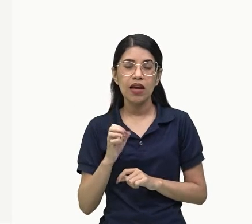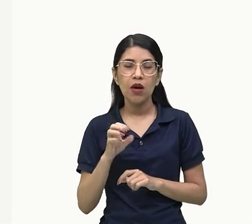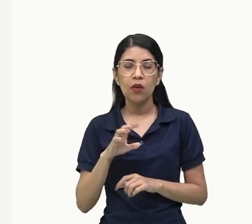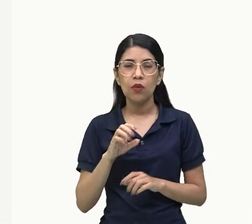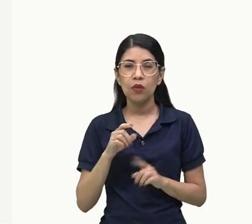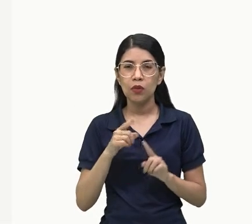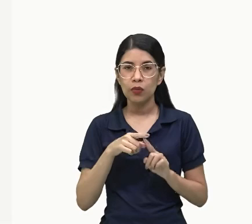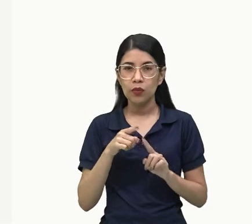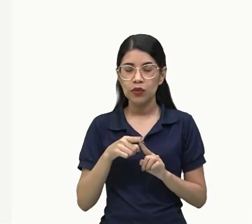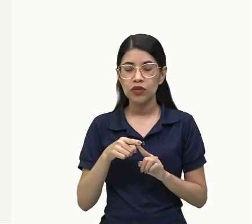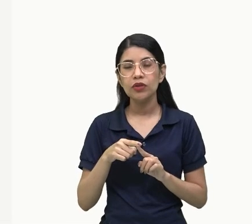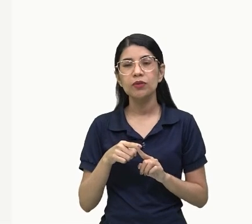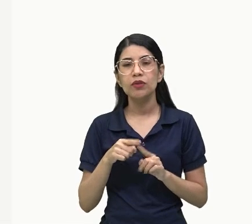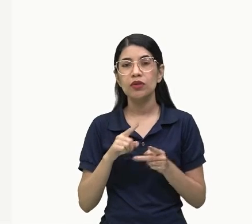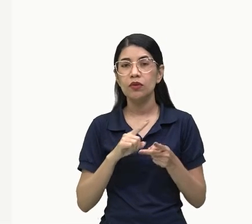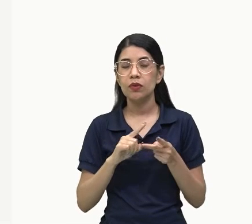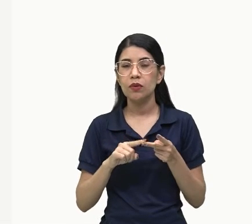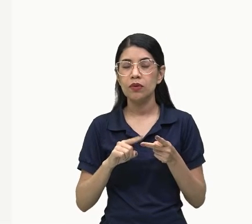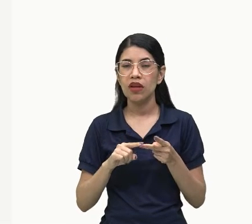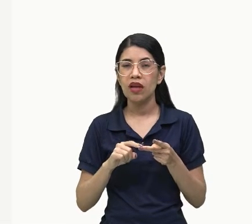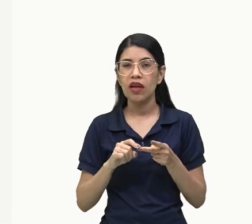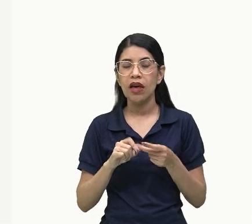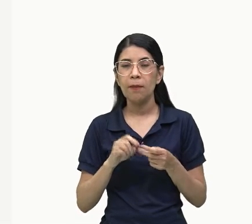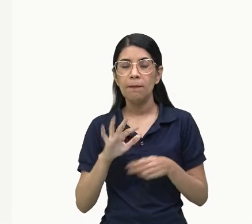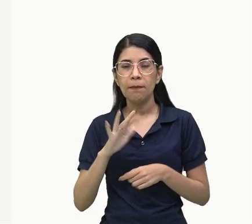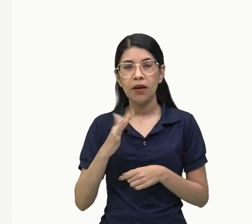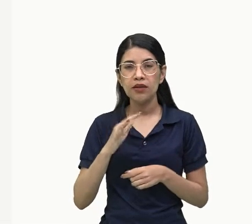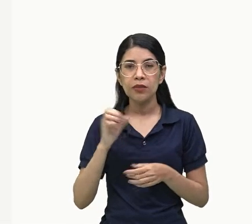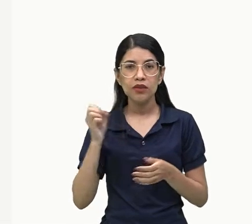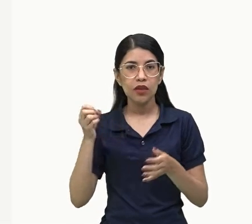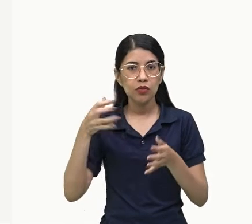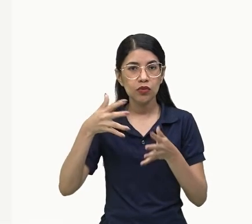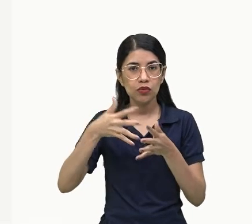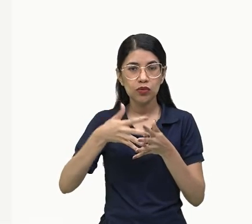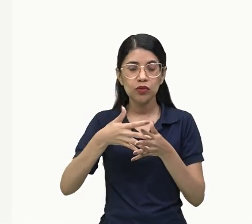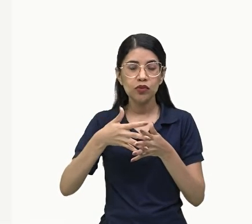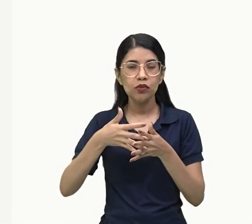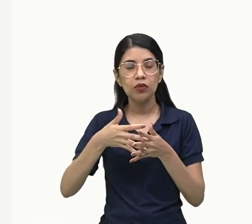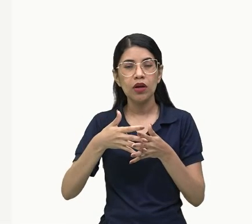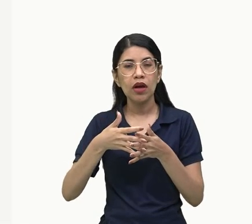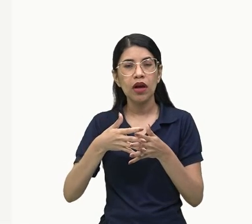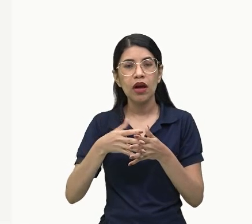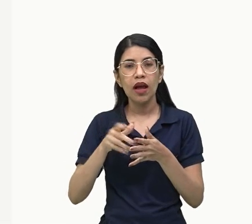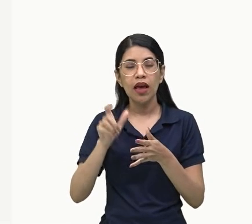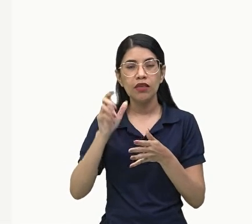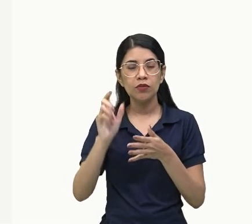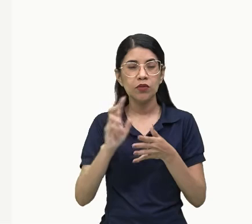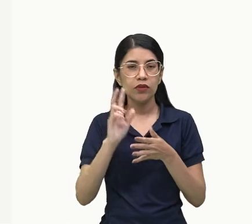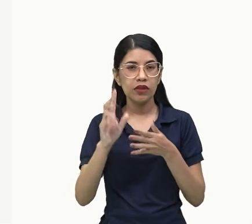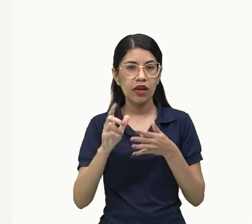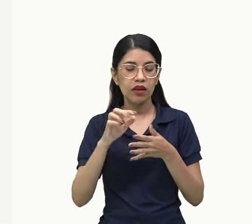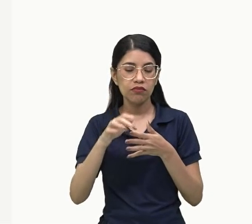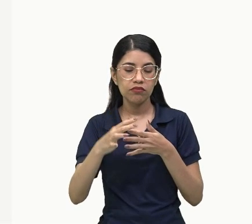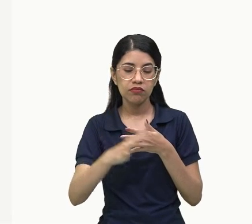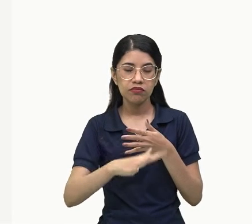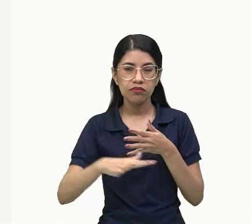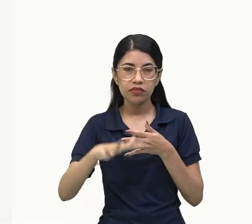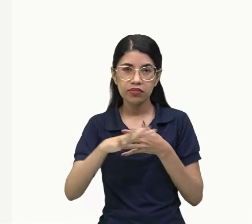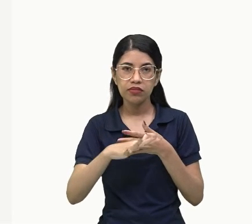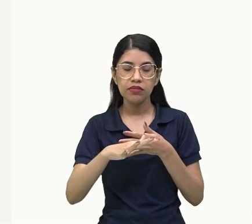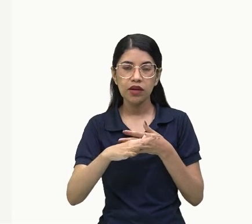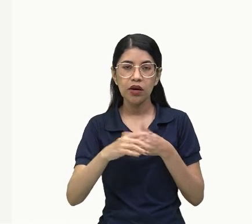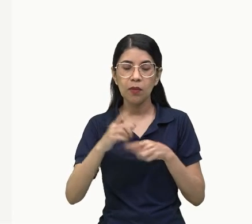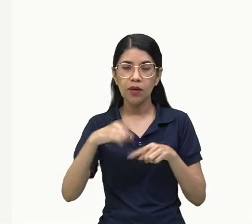óptico permite apenas uma propagação irregular da luz, ou seja, o observador vê o objeto através de um meio,